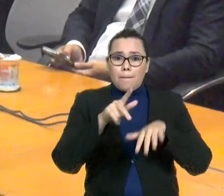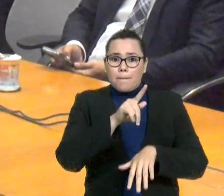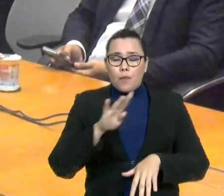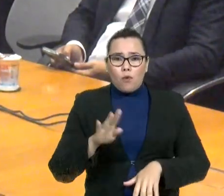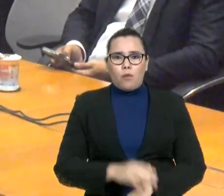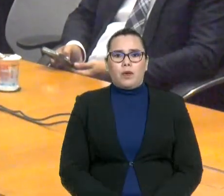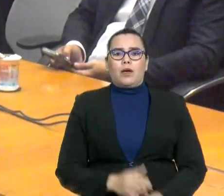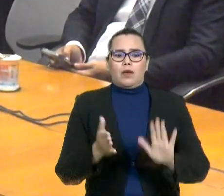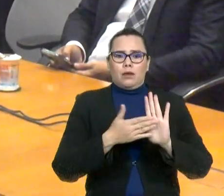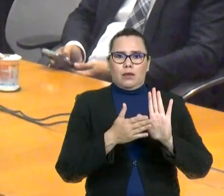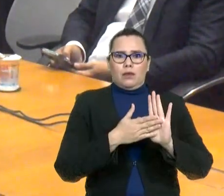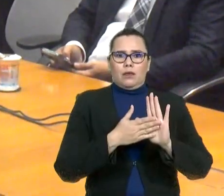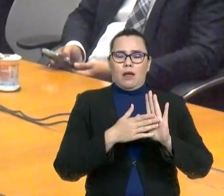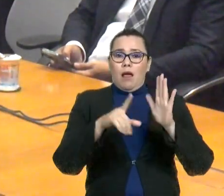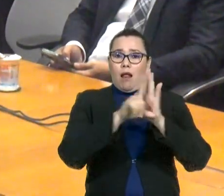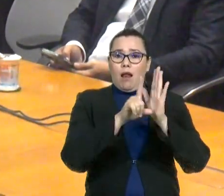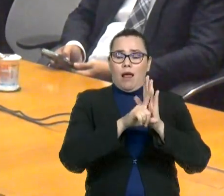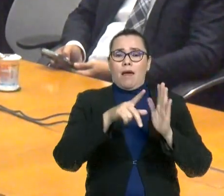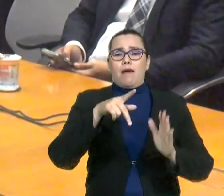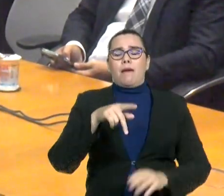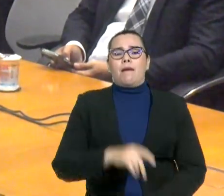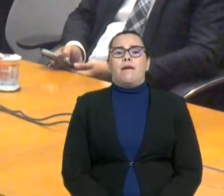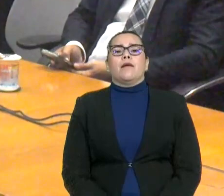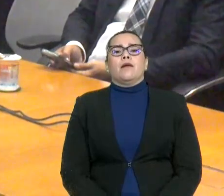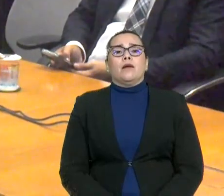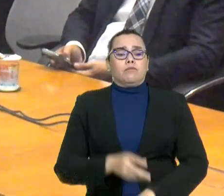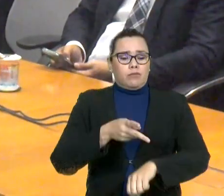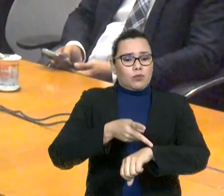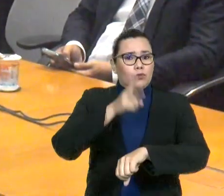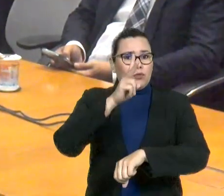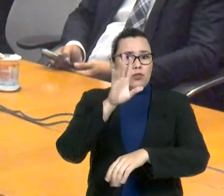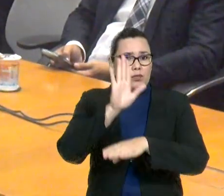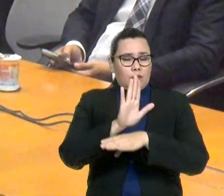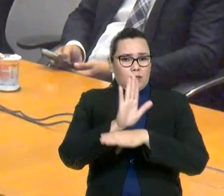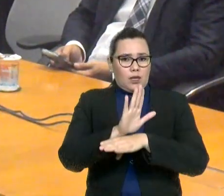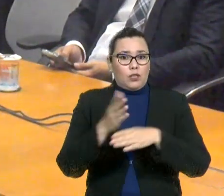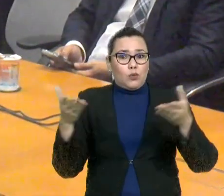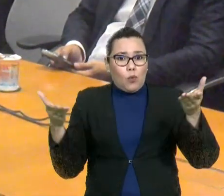Paulo Gustavo aqui no plenarinho da Casa, às 14 horas, na data de hoje.